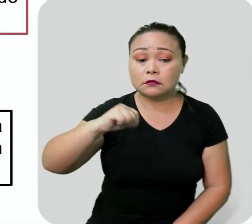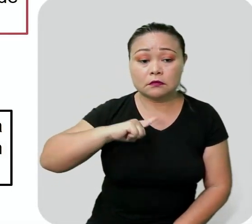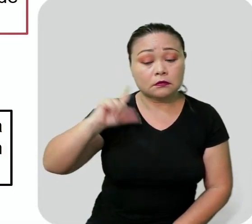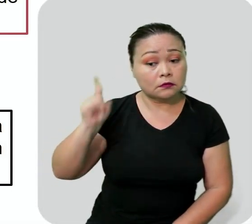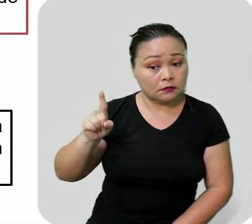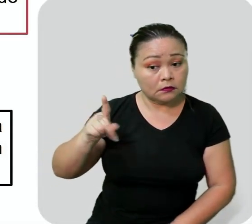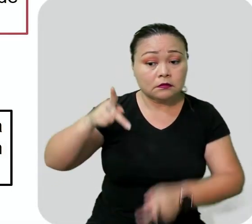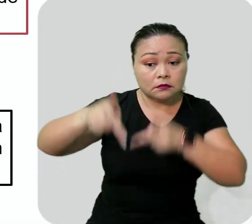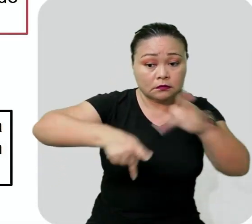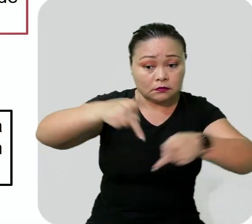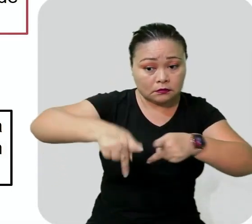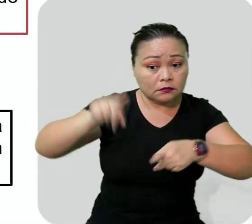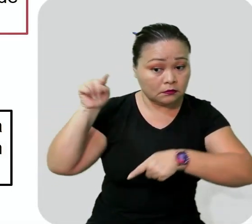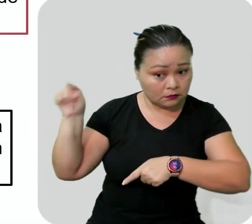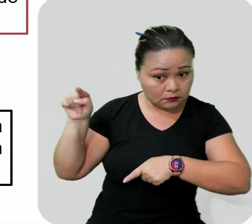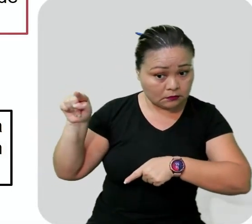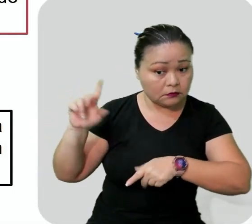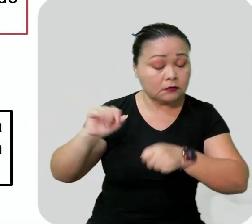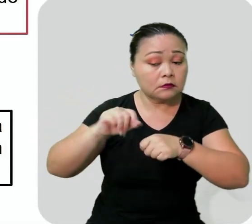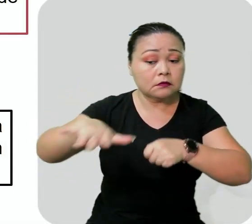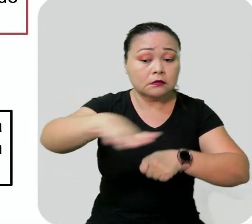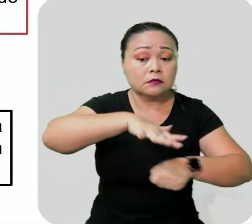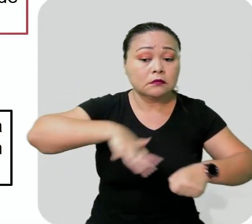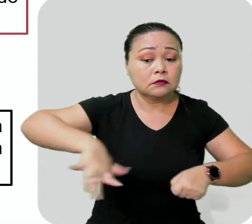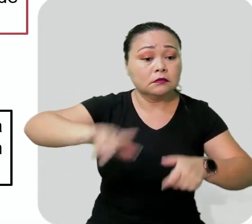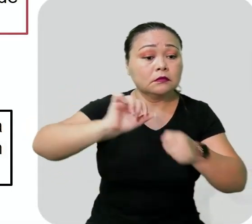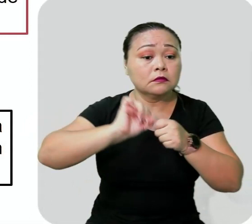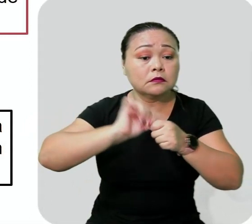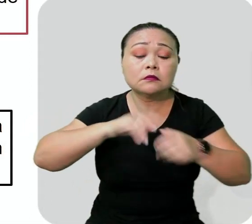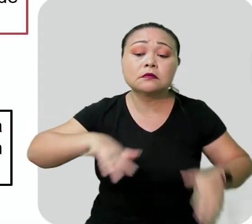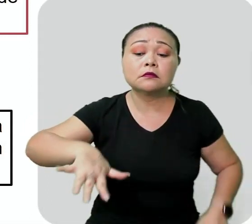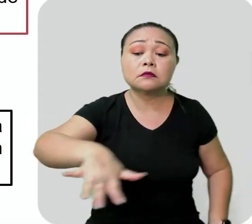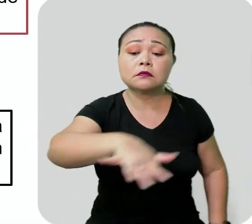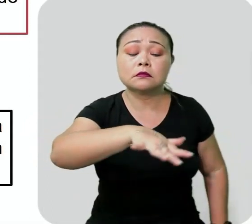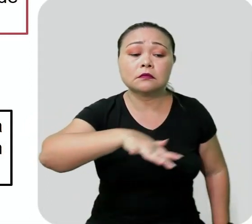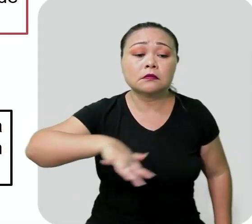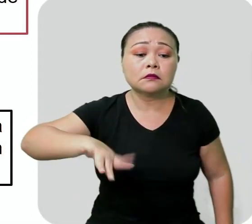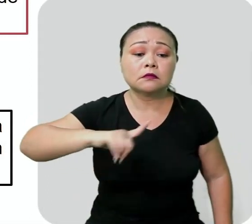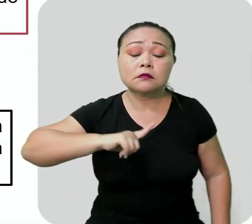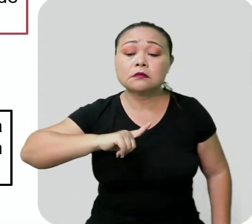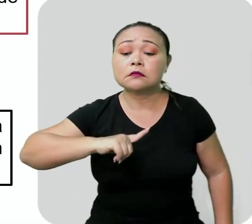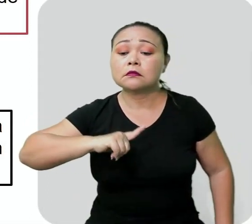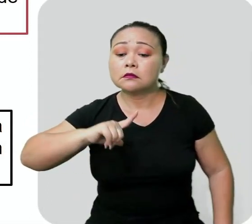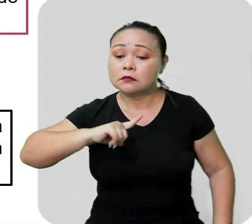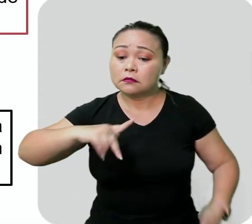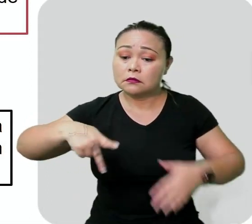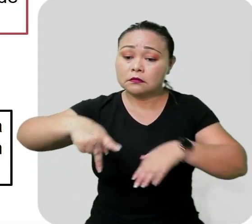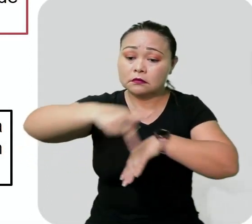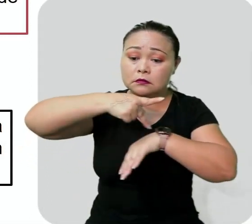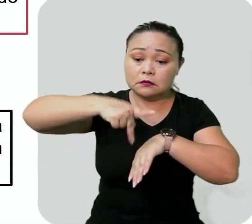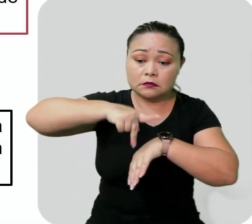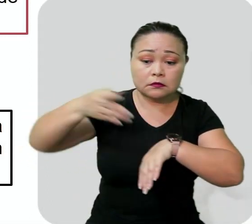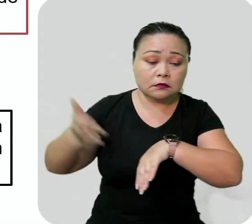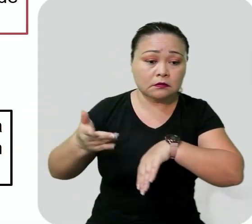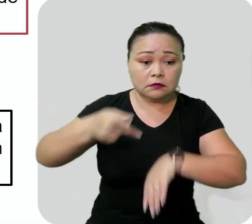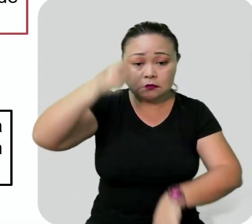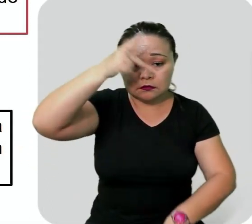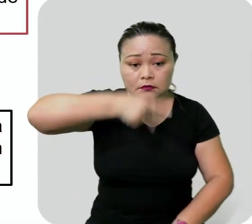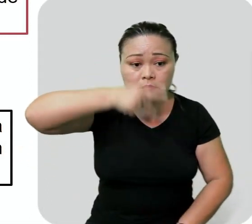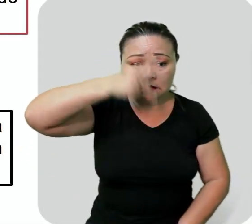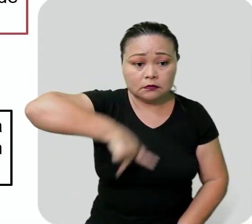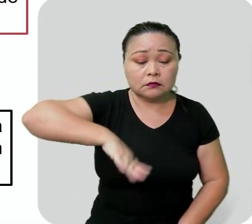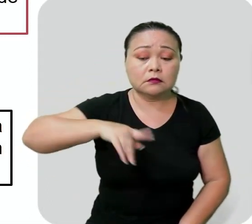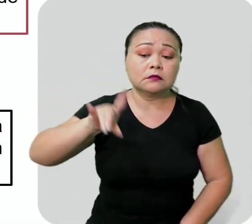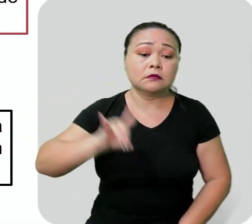Essa civilização ela se desenvolveu na região hoje que se encontra os países atual, o